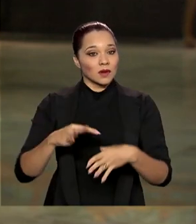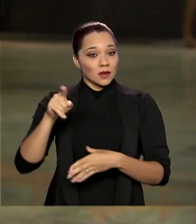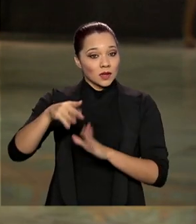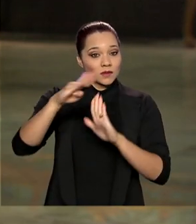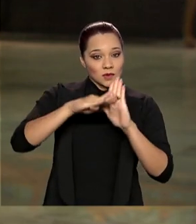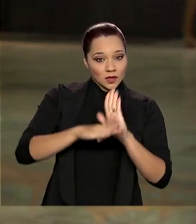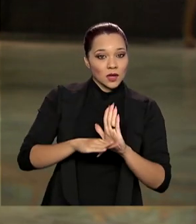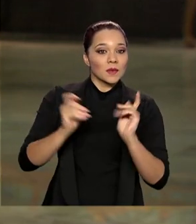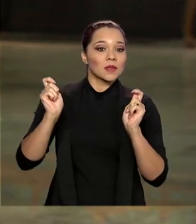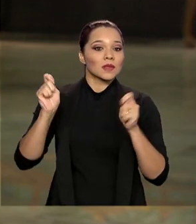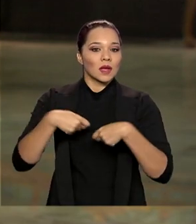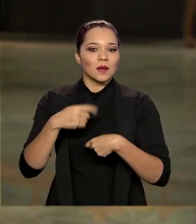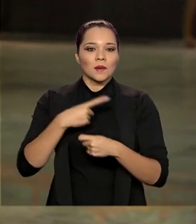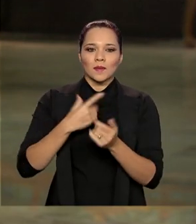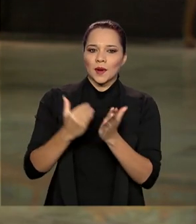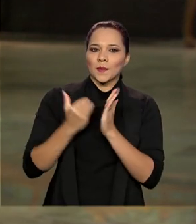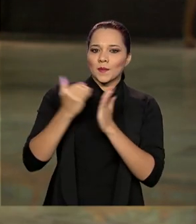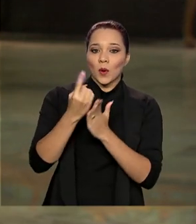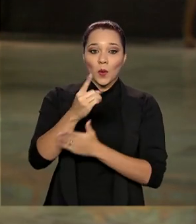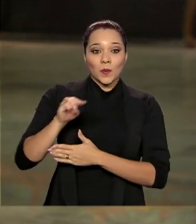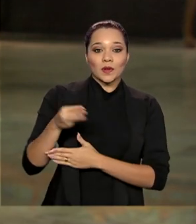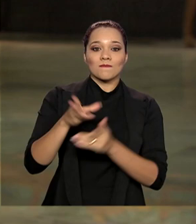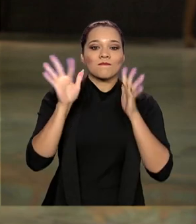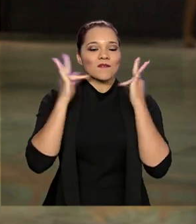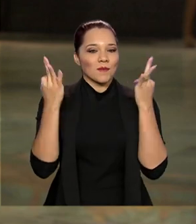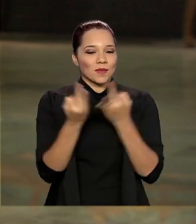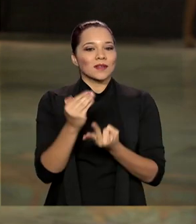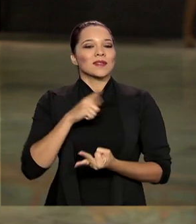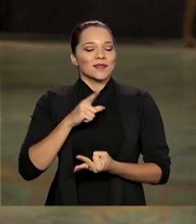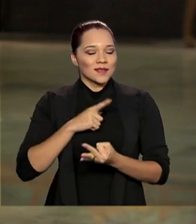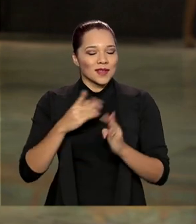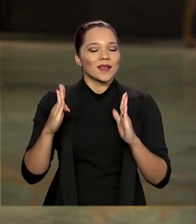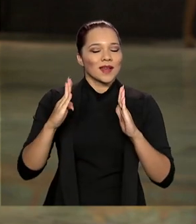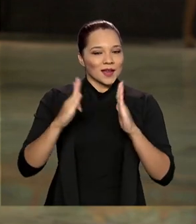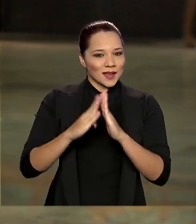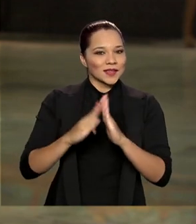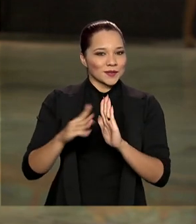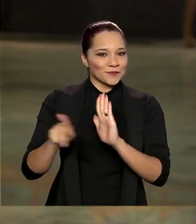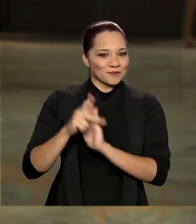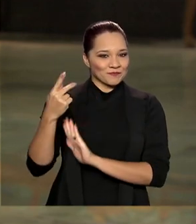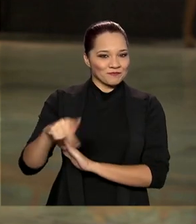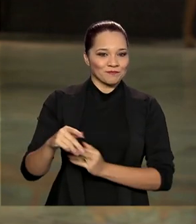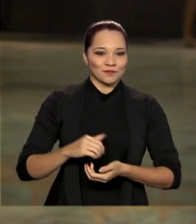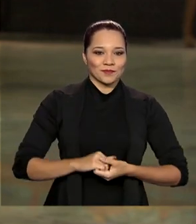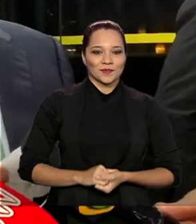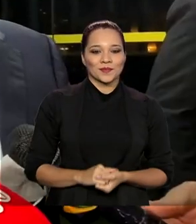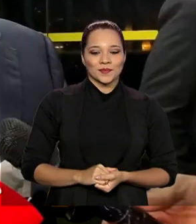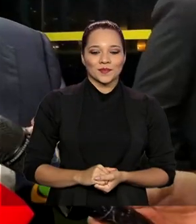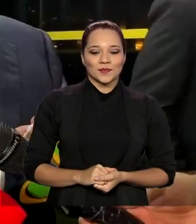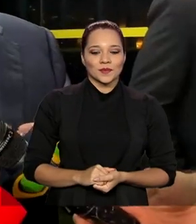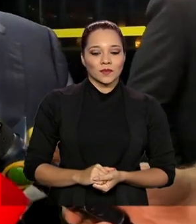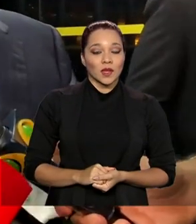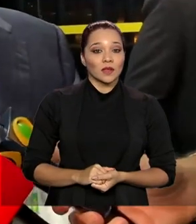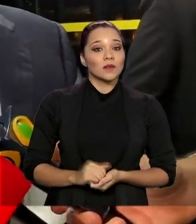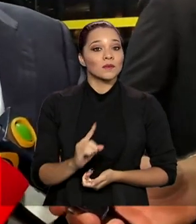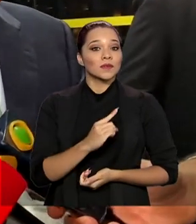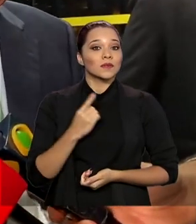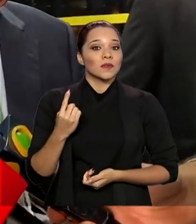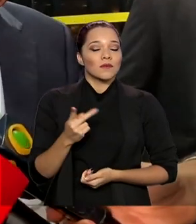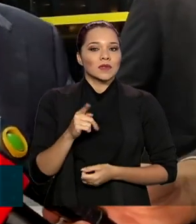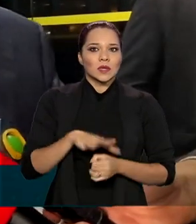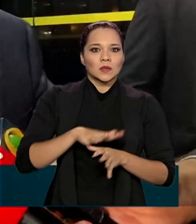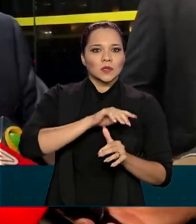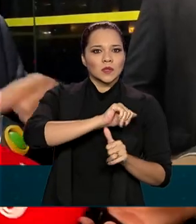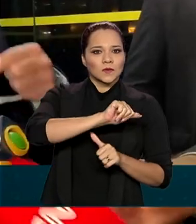programa deve permitir que mais de um milhão de famílias tenham acesso à casa própria. Vamos fazer uma série de